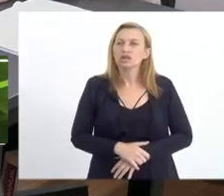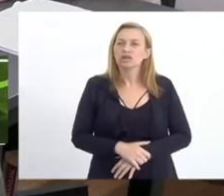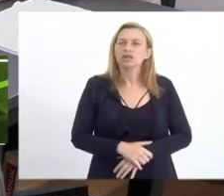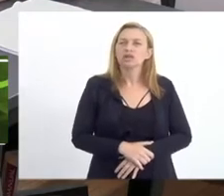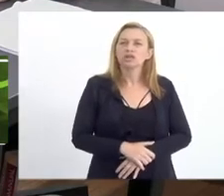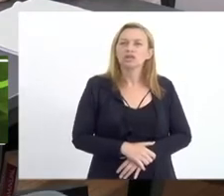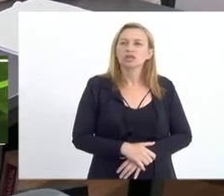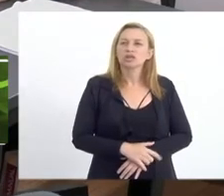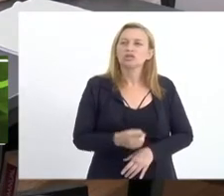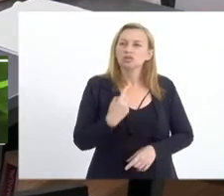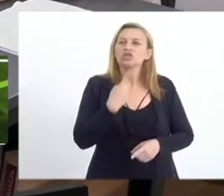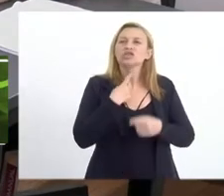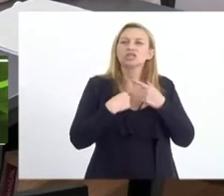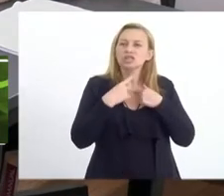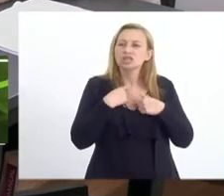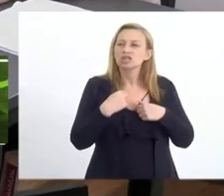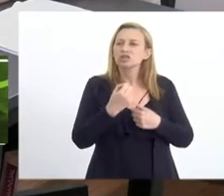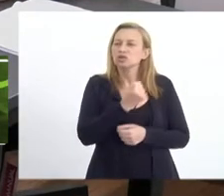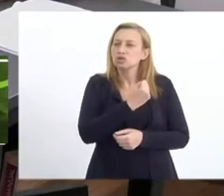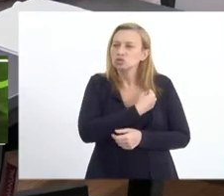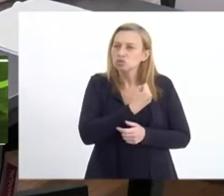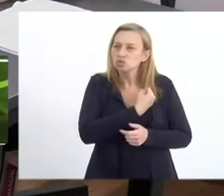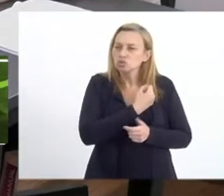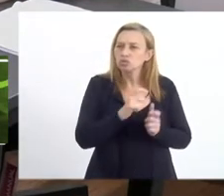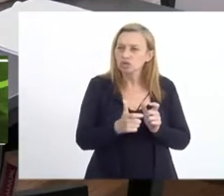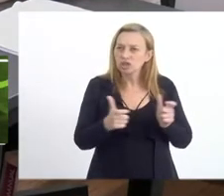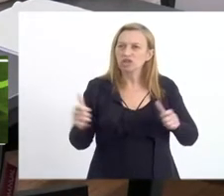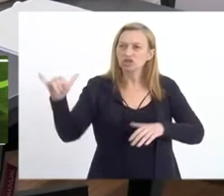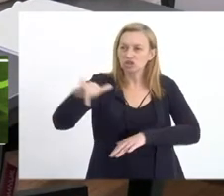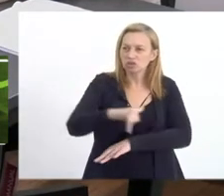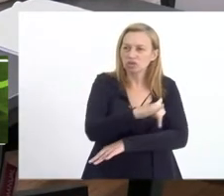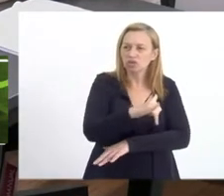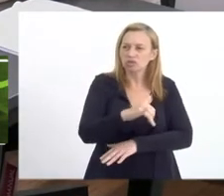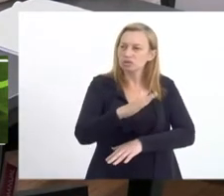voos aumentam gradativamente, dependendo da demanda.